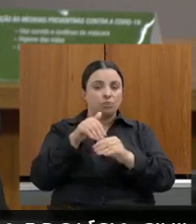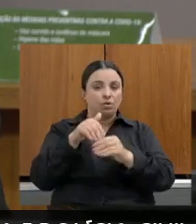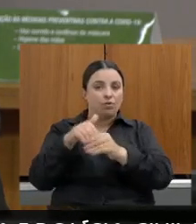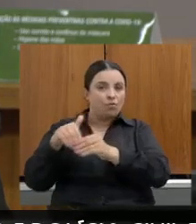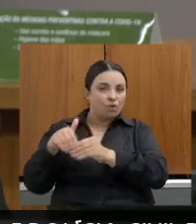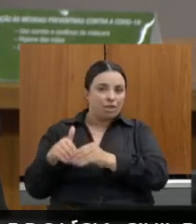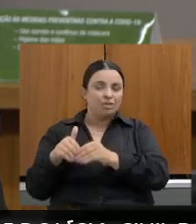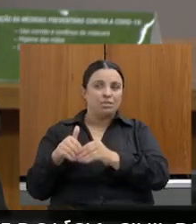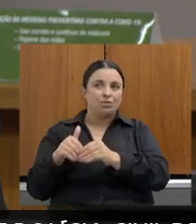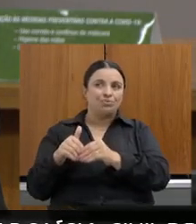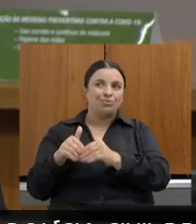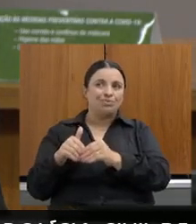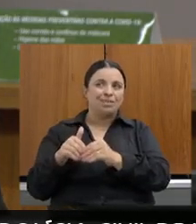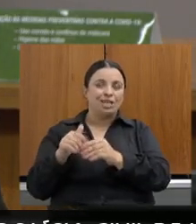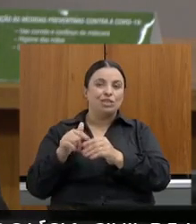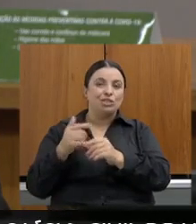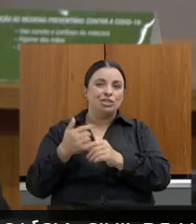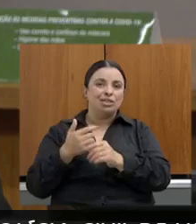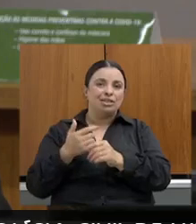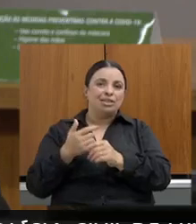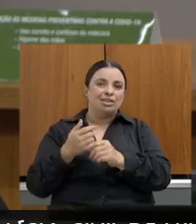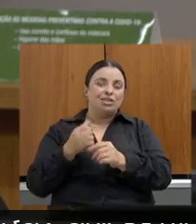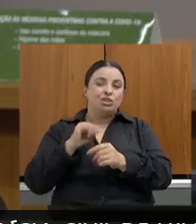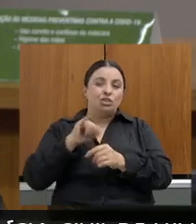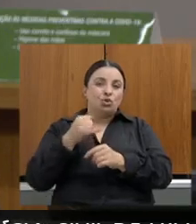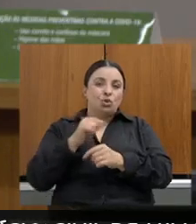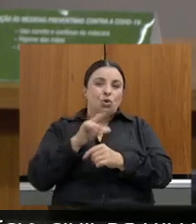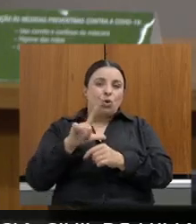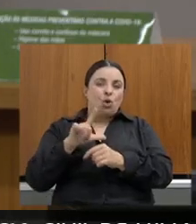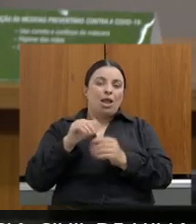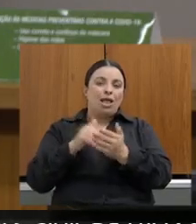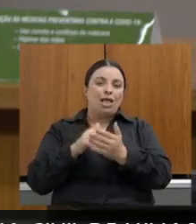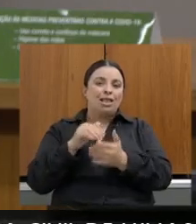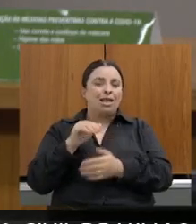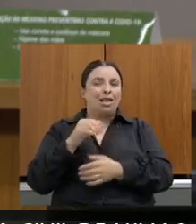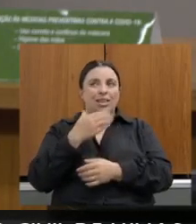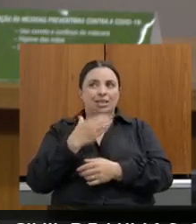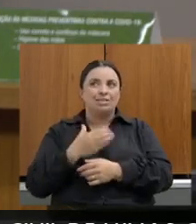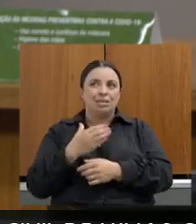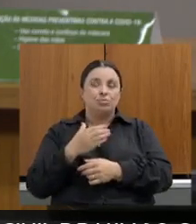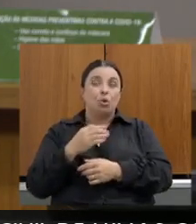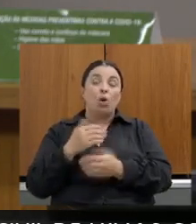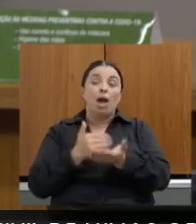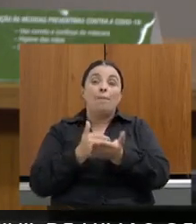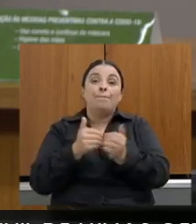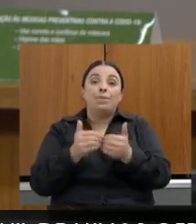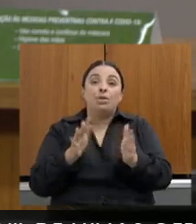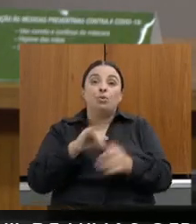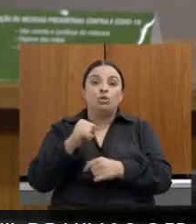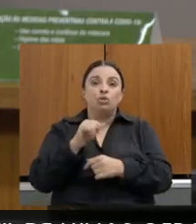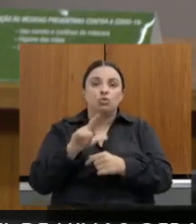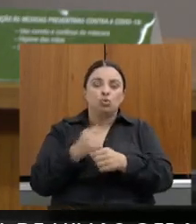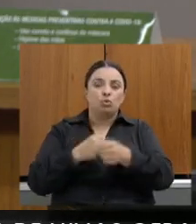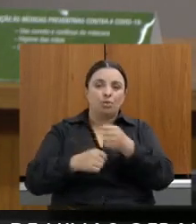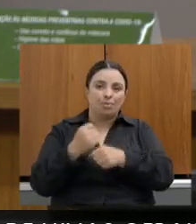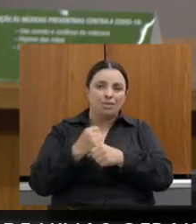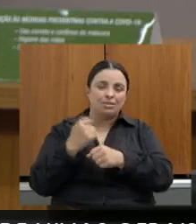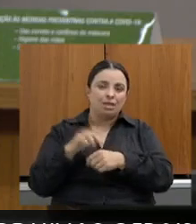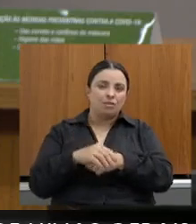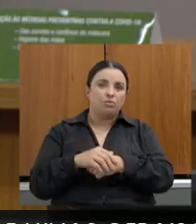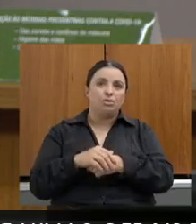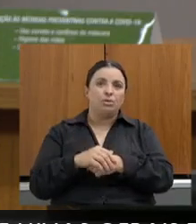eu quero chamar atenção para essa questão da gestão realmente onde nós temos um problema de gestão plantão digital não funciona